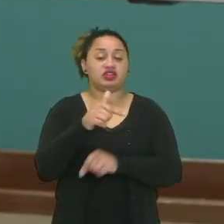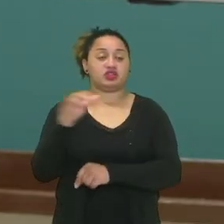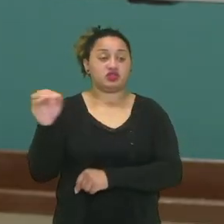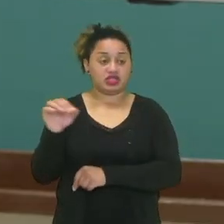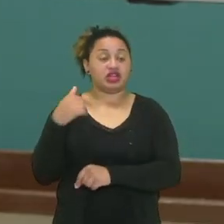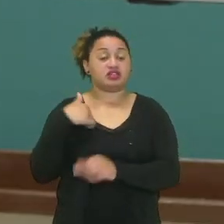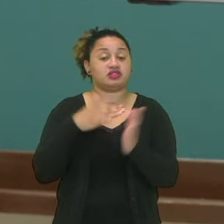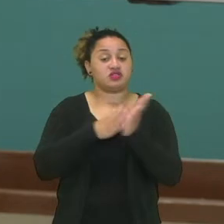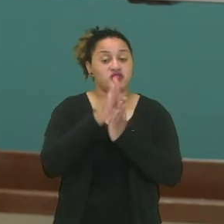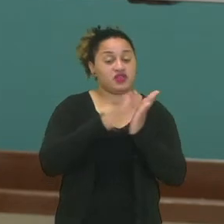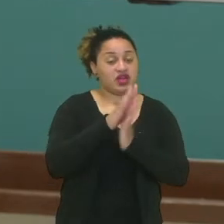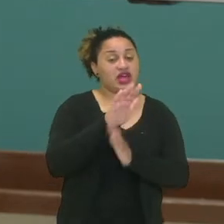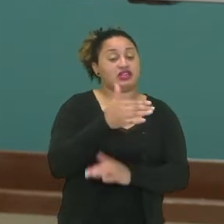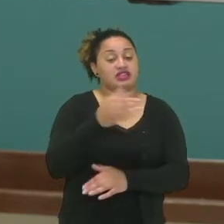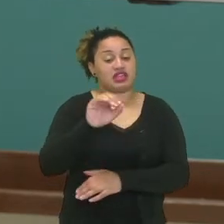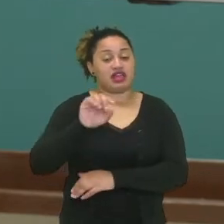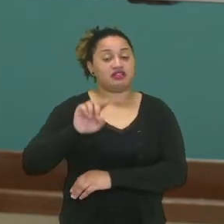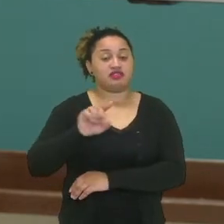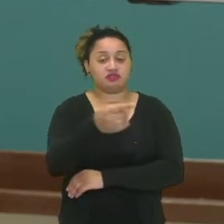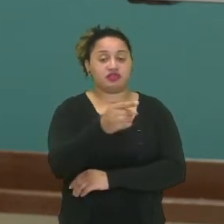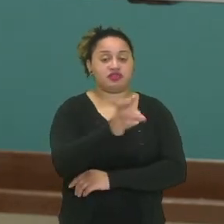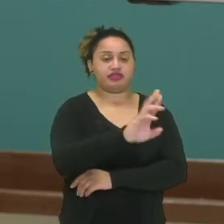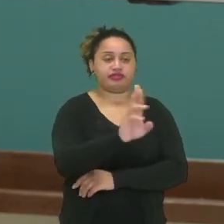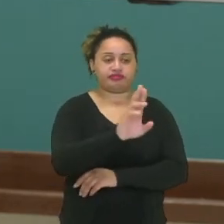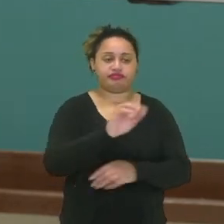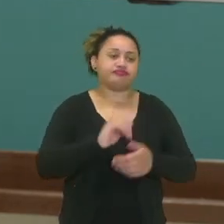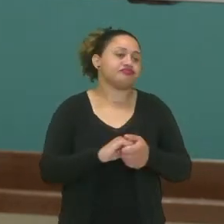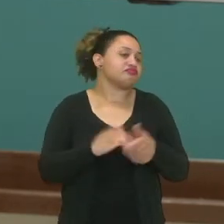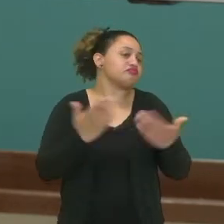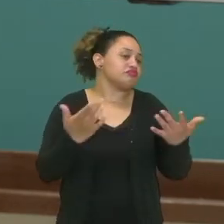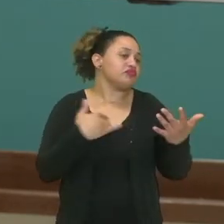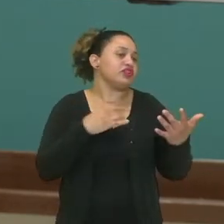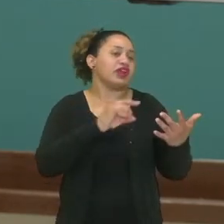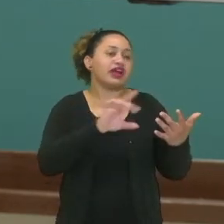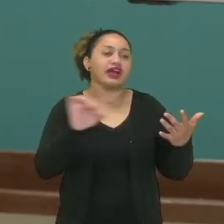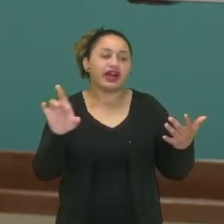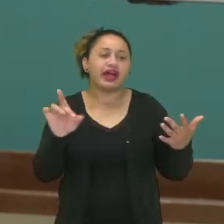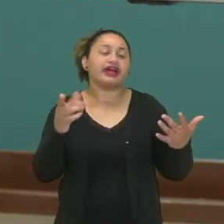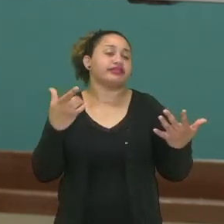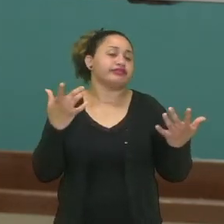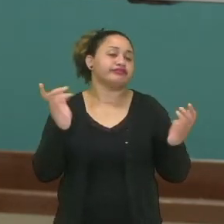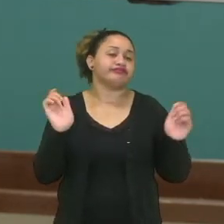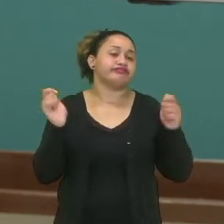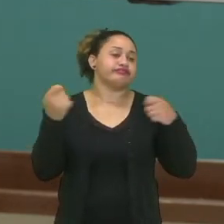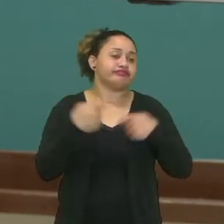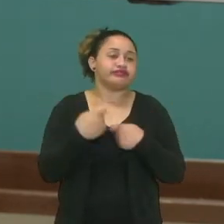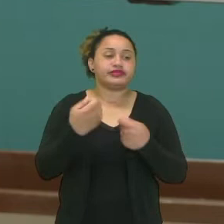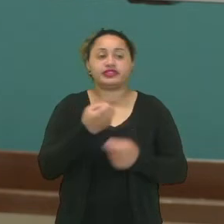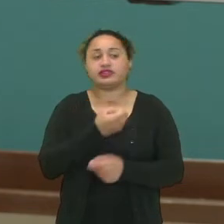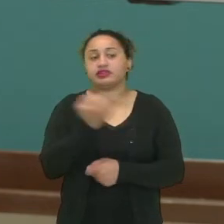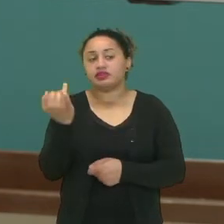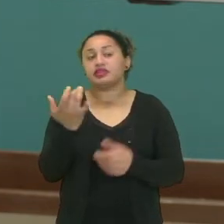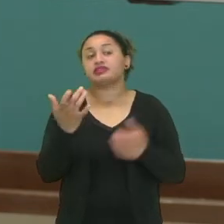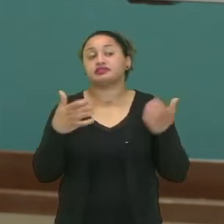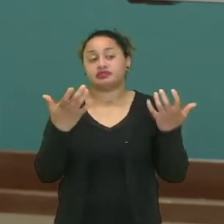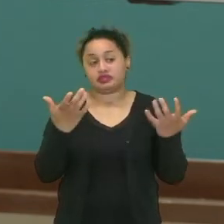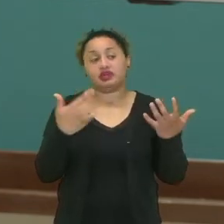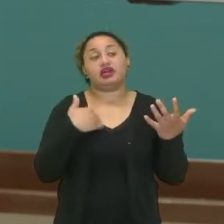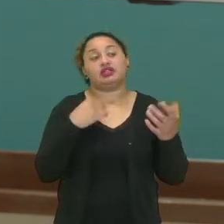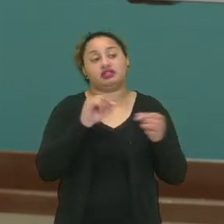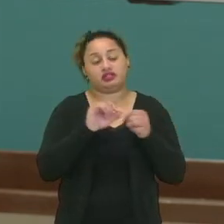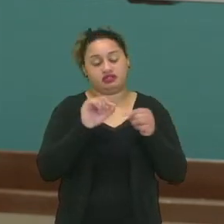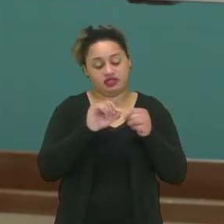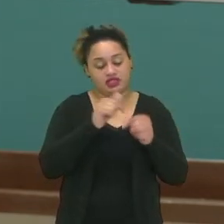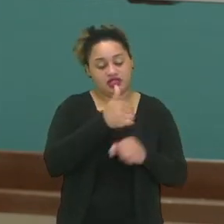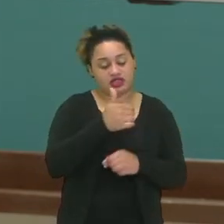de R$10.000. Qual seria o custo para cada uma das jaquetas? Daí a gente vai pegar